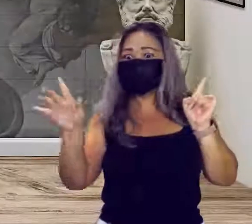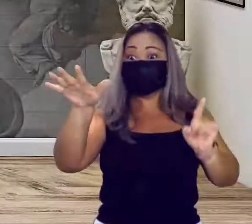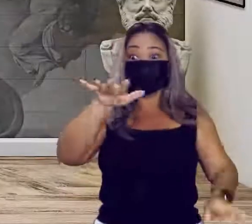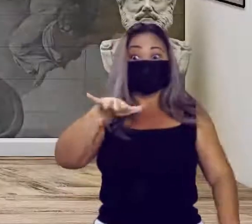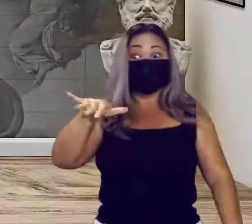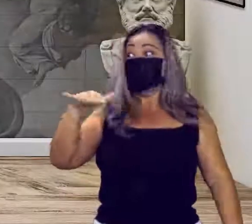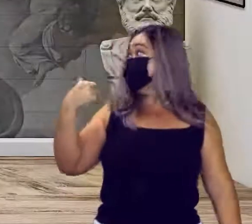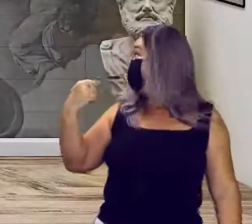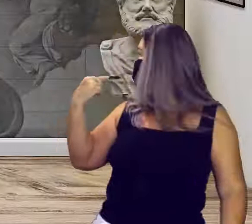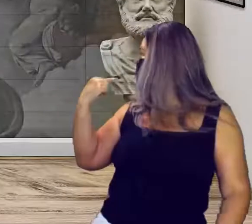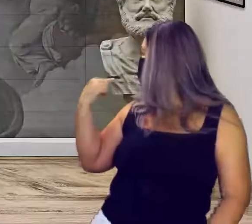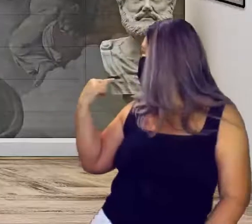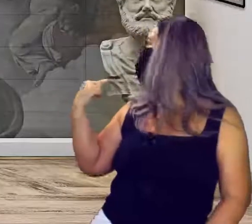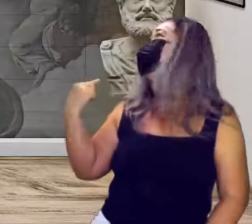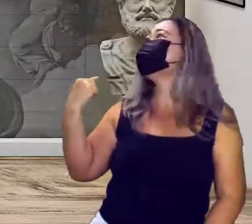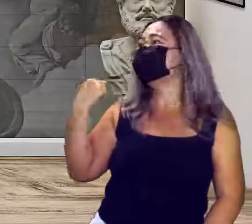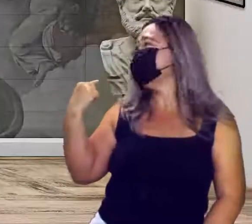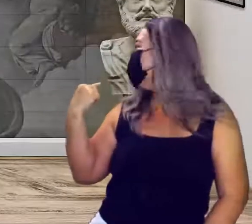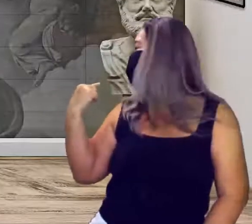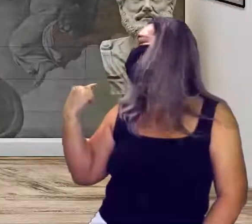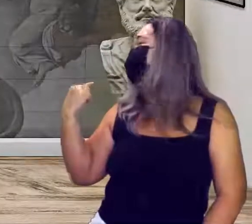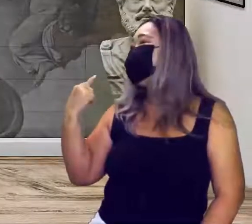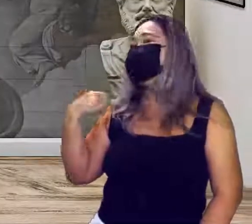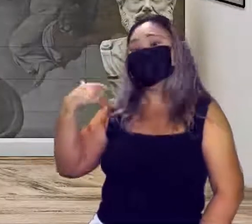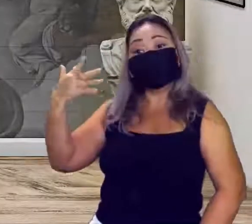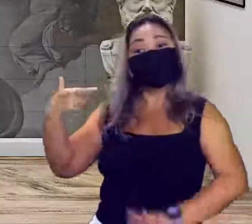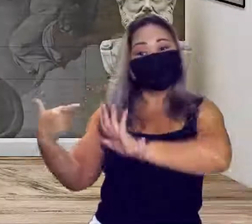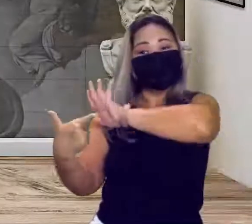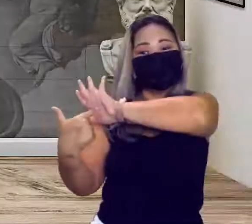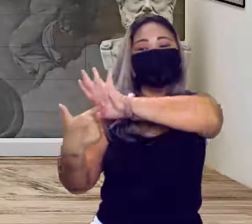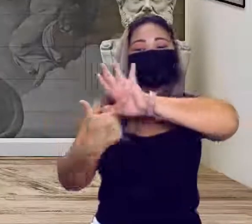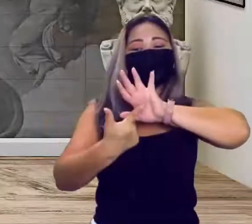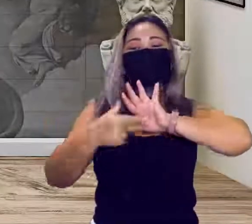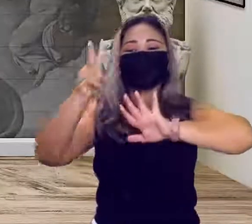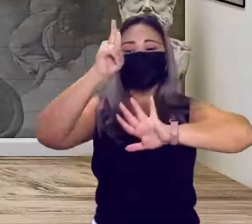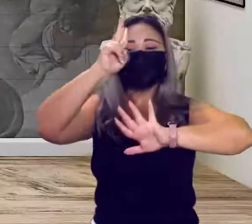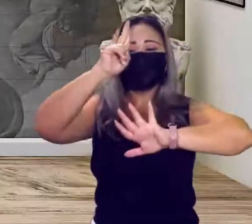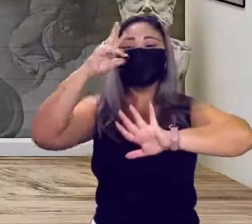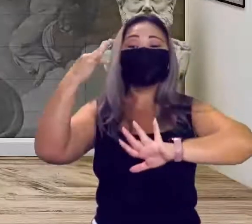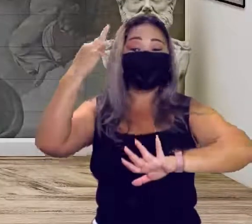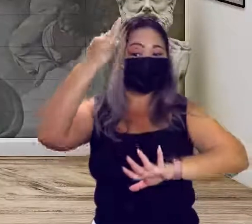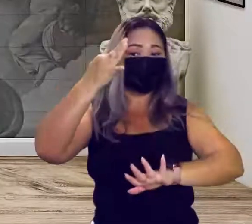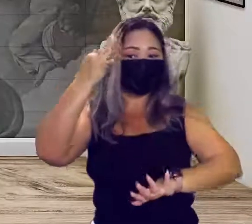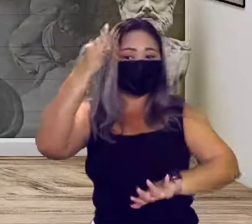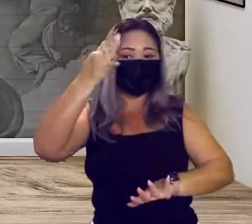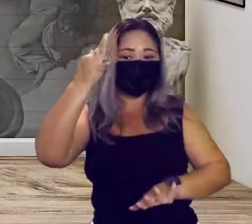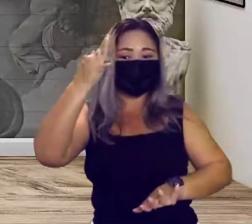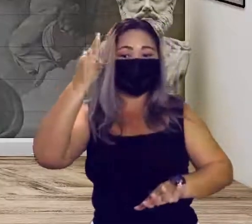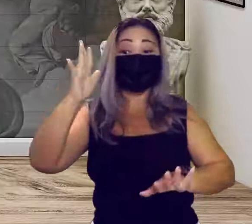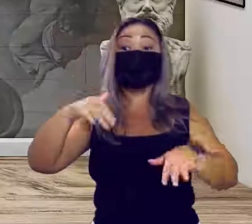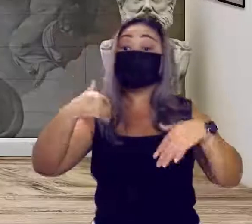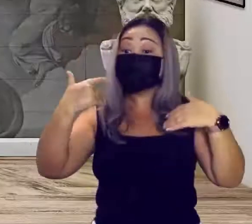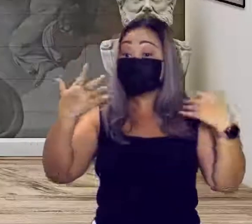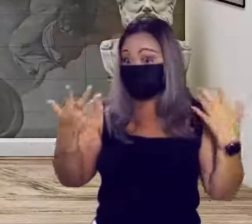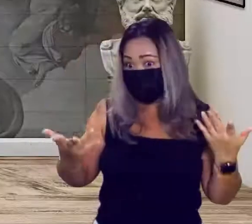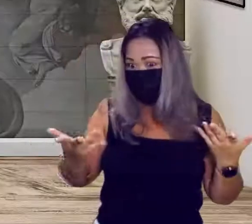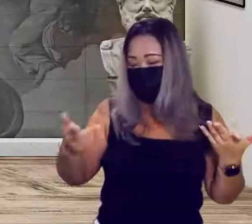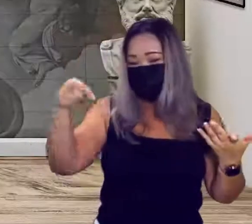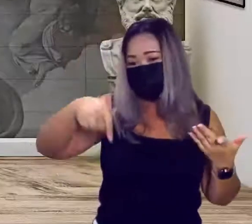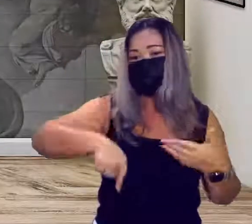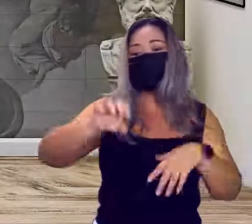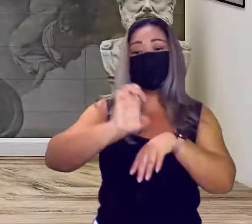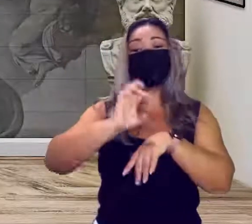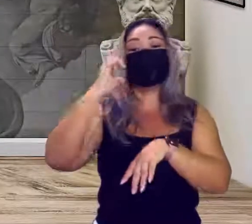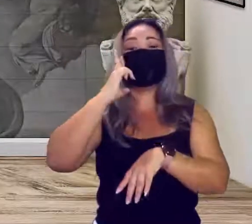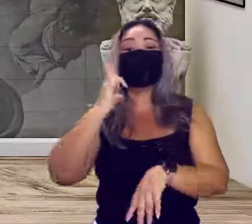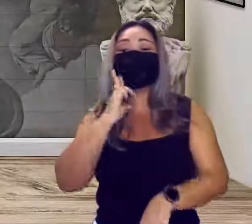cenário aí atrás maravilhoso, né? Que retrata um pouco da nossa história da filosofia e vinda, né, até aqui o estado de Rondônia. Eu